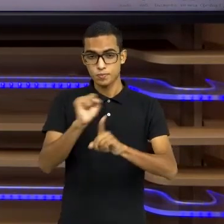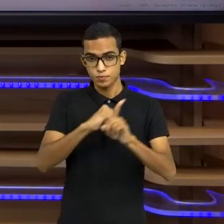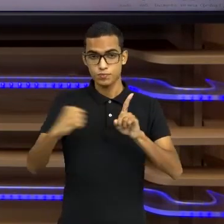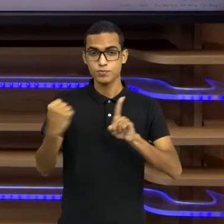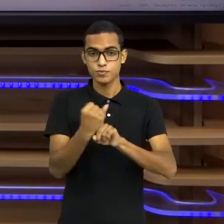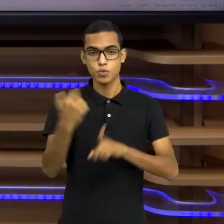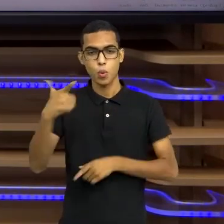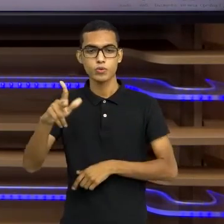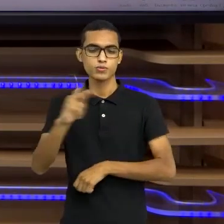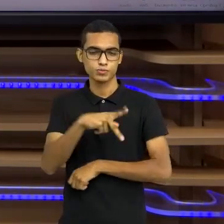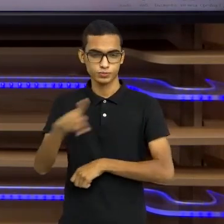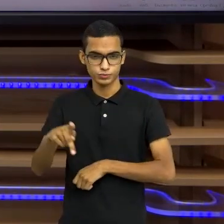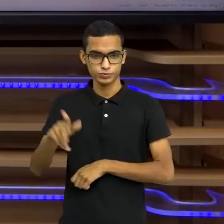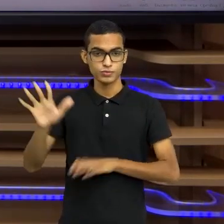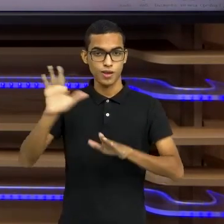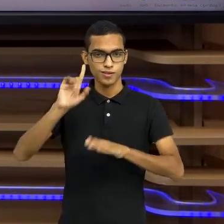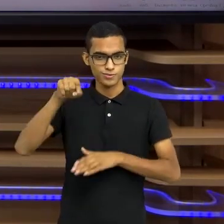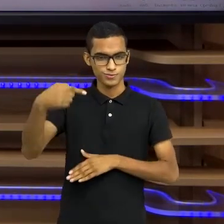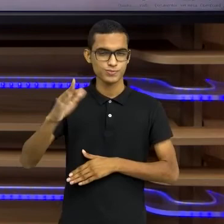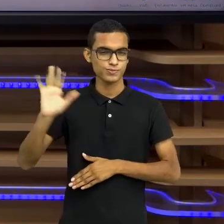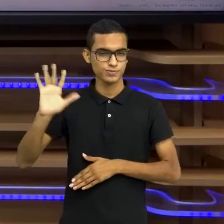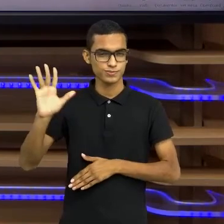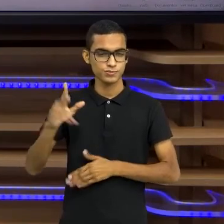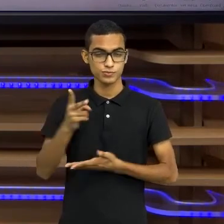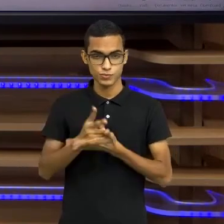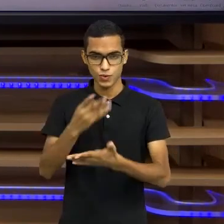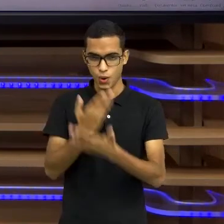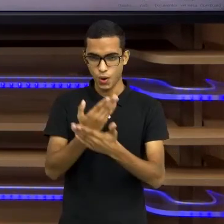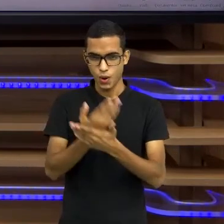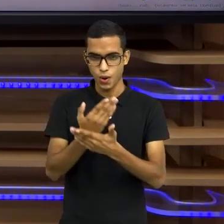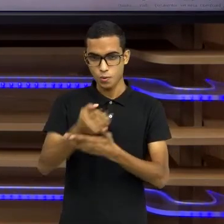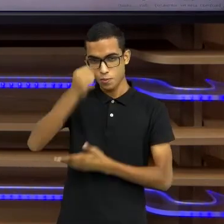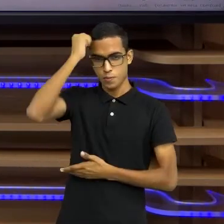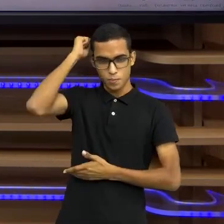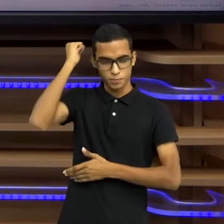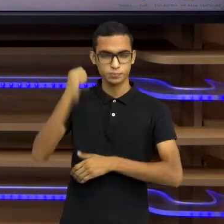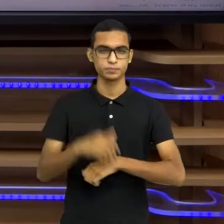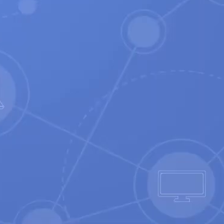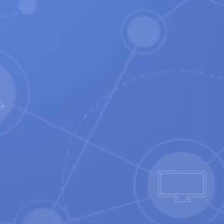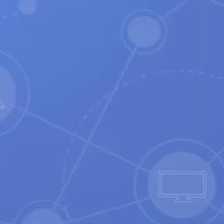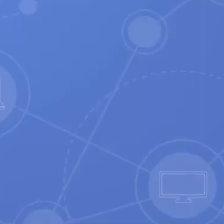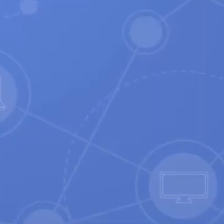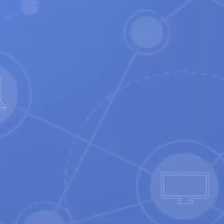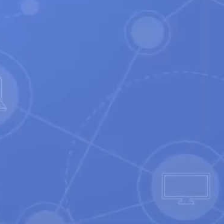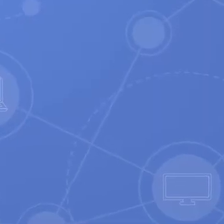Josino Malagueta. Gente, até a próxima, viu? Continuem estudando para o vestibular.